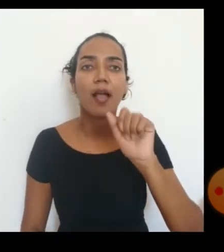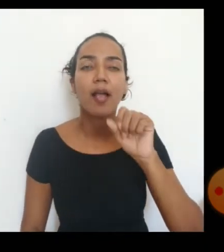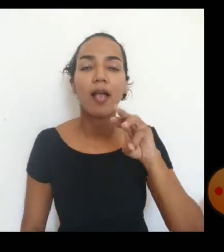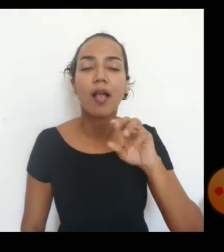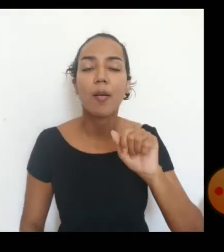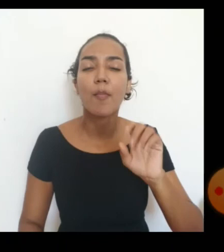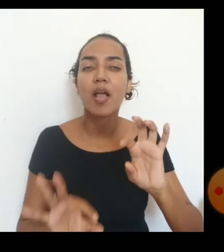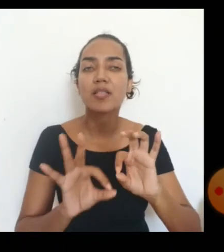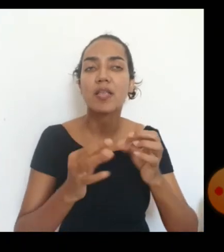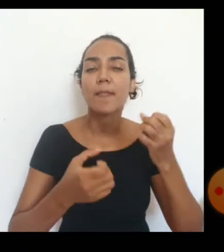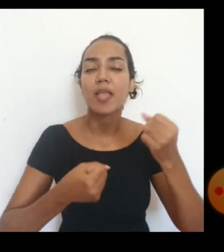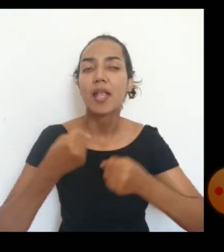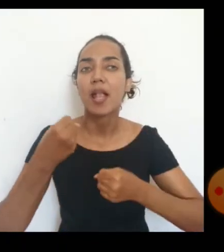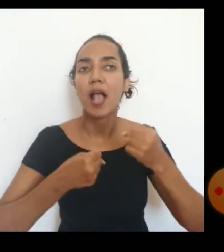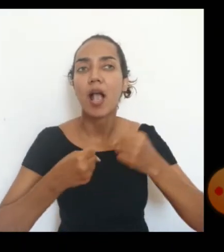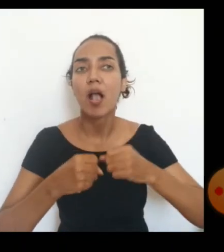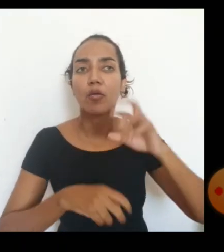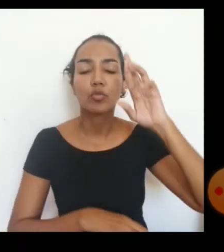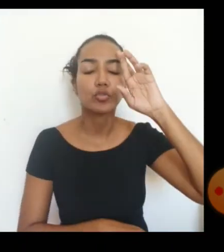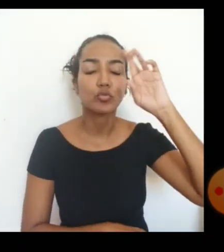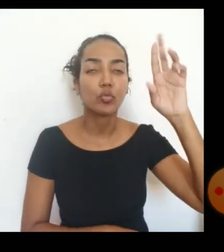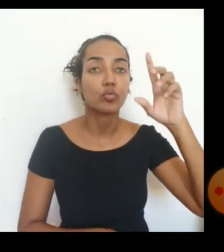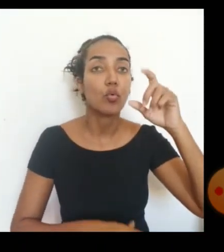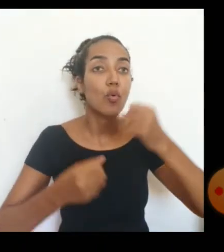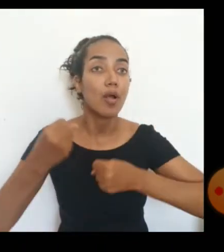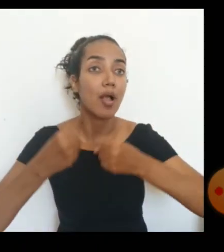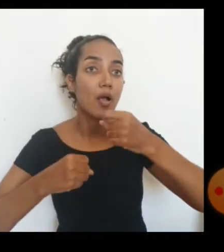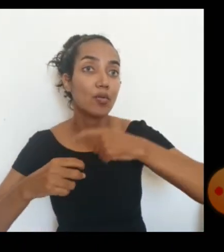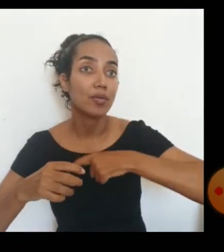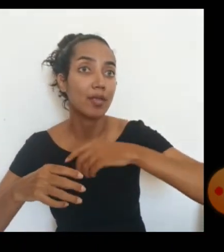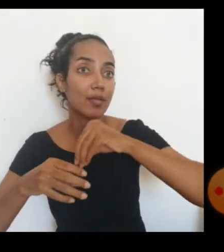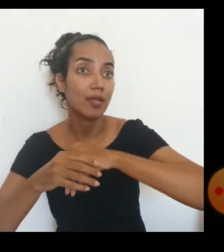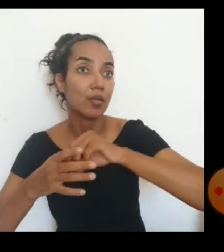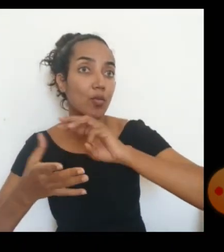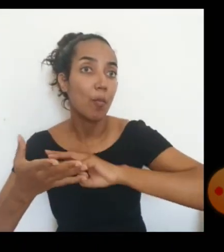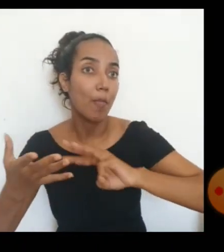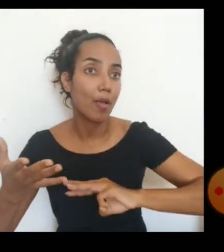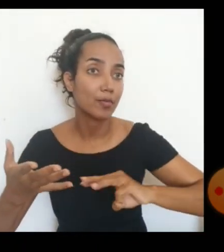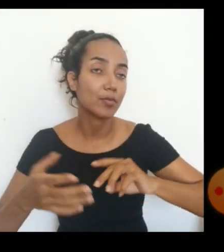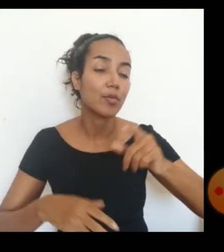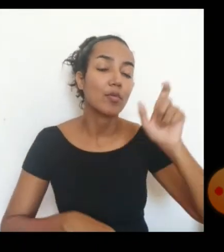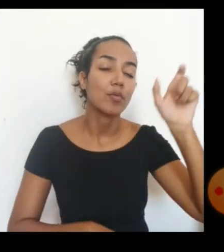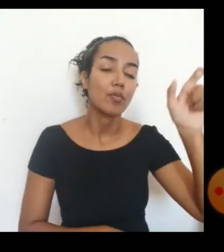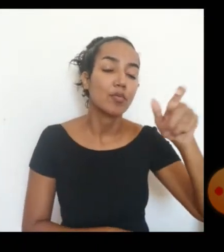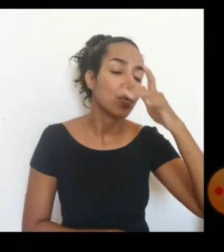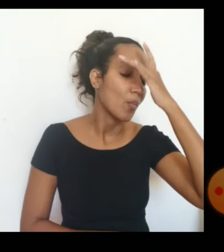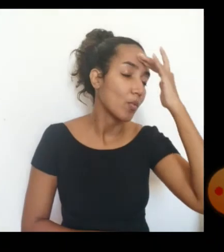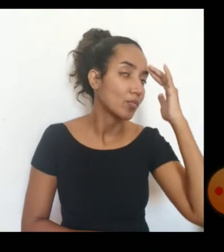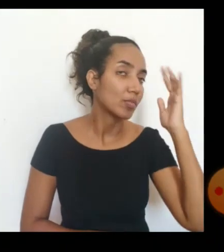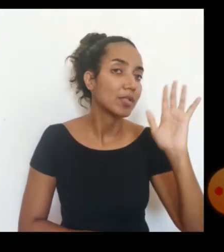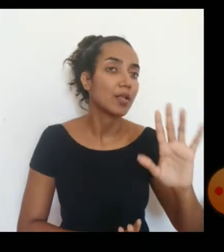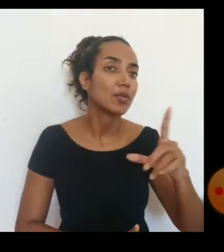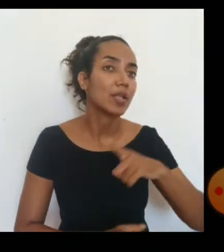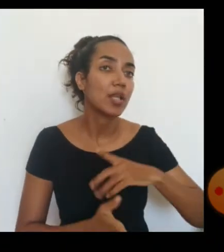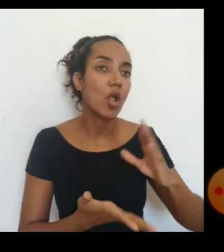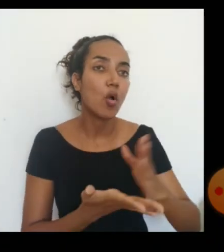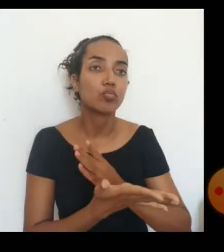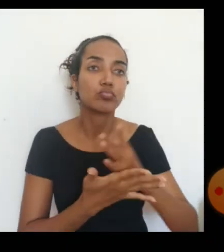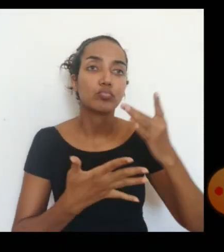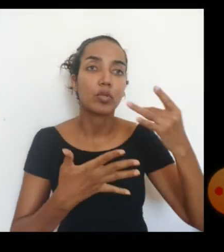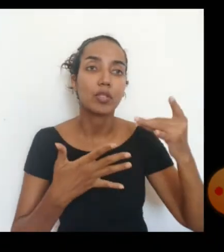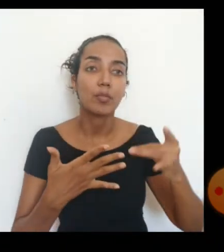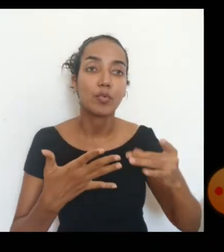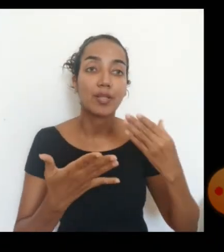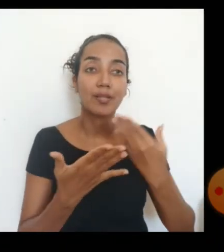Né? E na próxima aula, aula de demonstração, vocês vão ver e vai